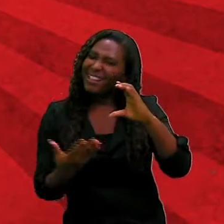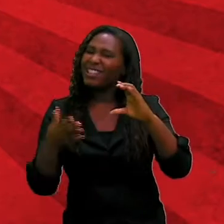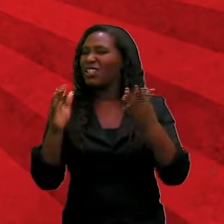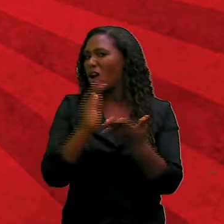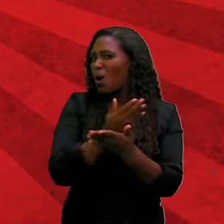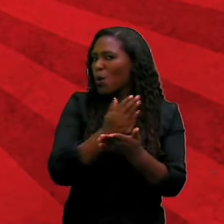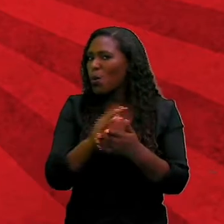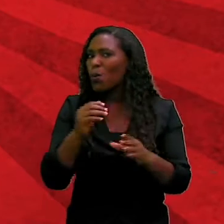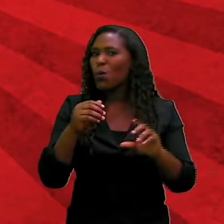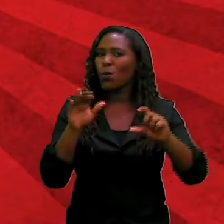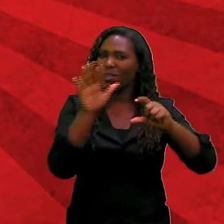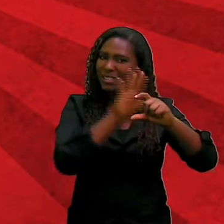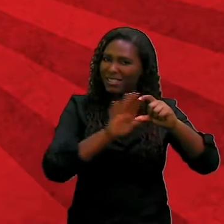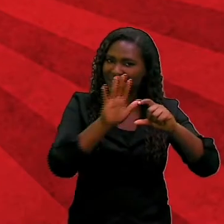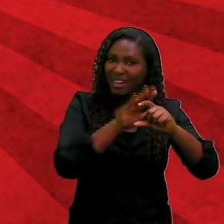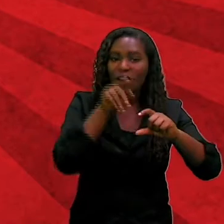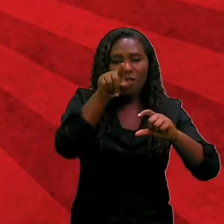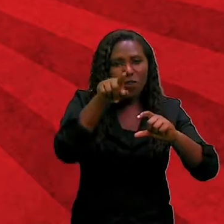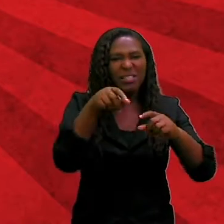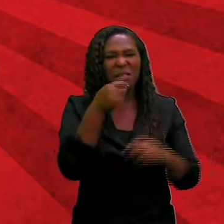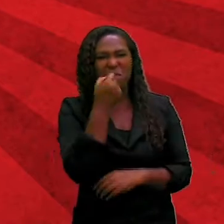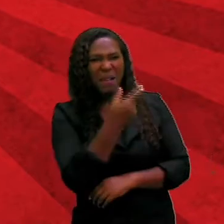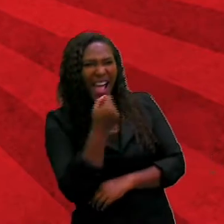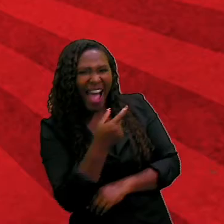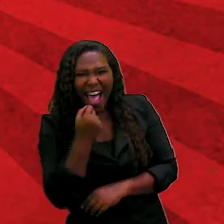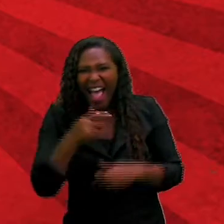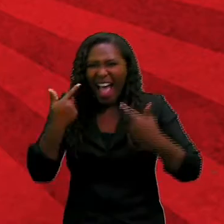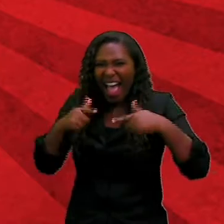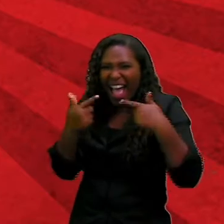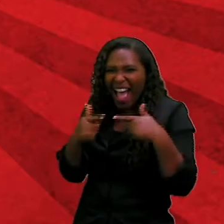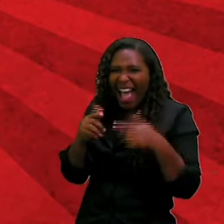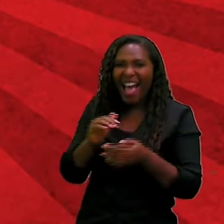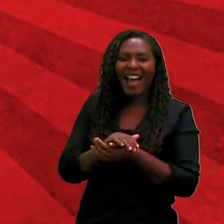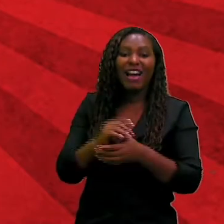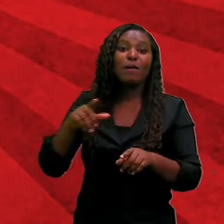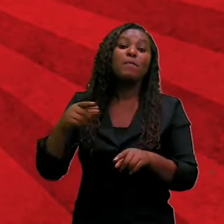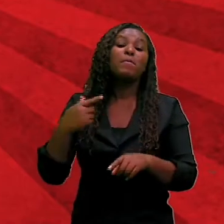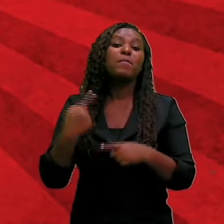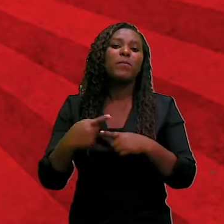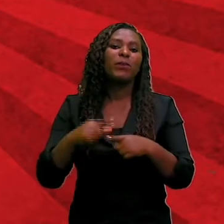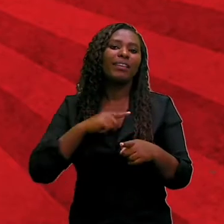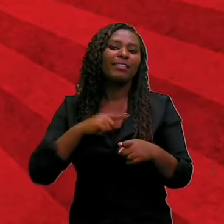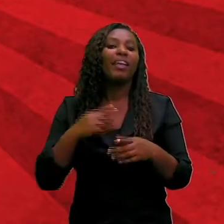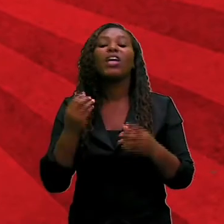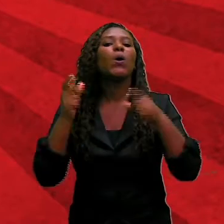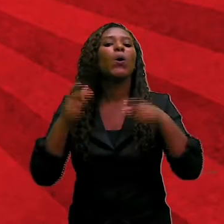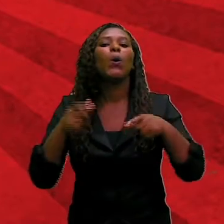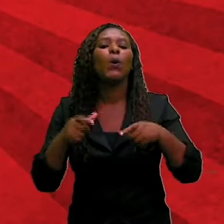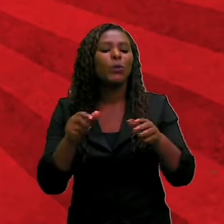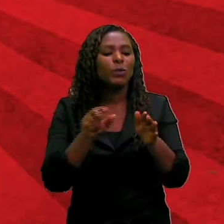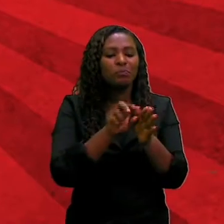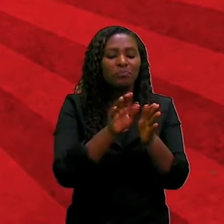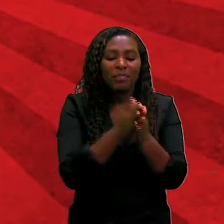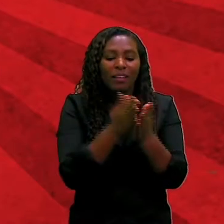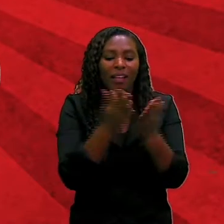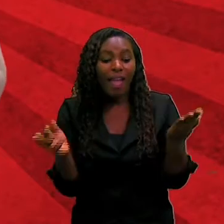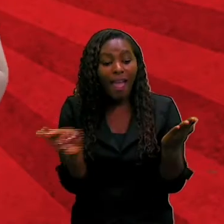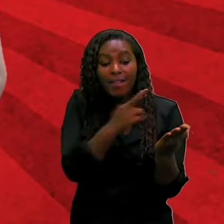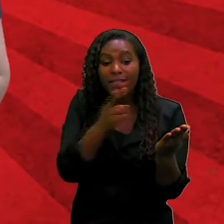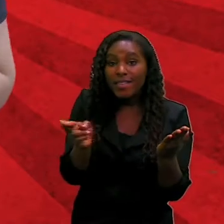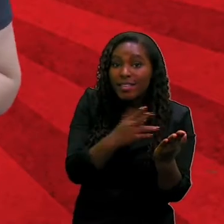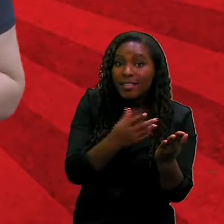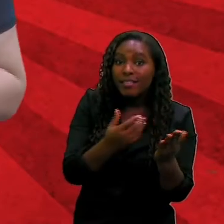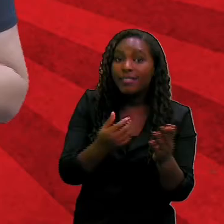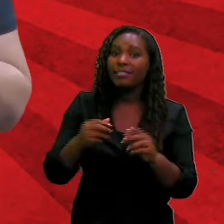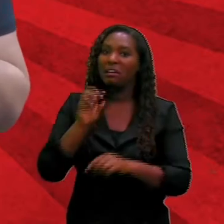pra caramba, não é mesmo? Com essas charges que estão presentes aí nas revistas, nos sites, nos jornais. E vocês